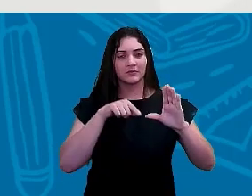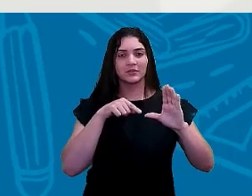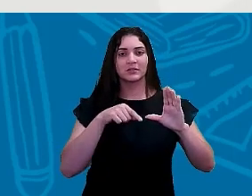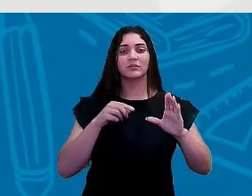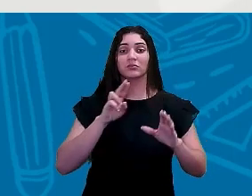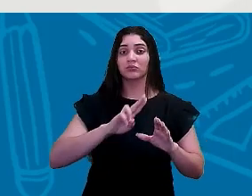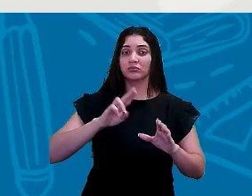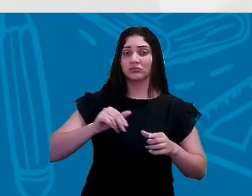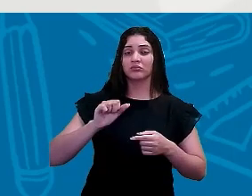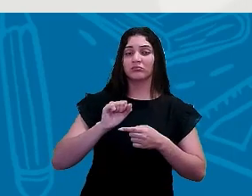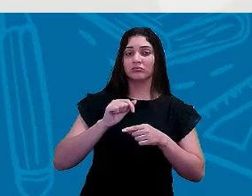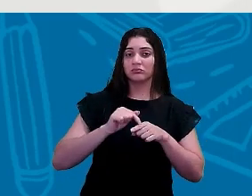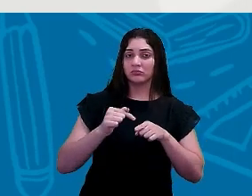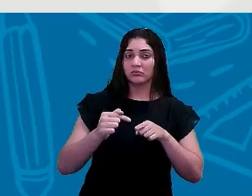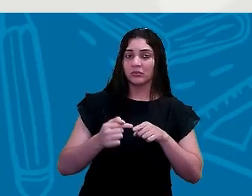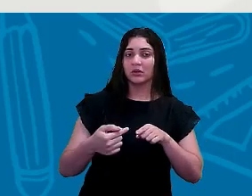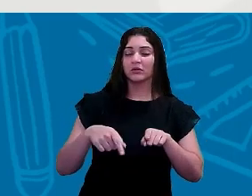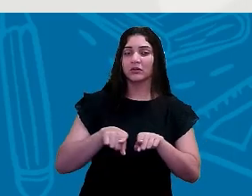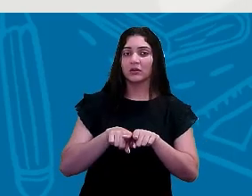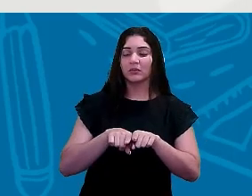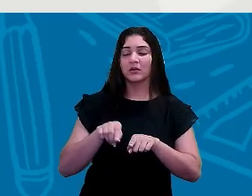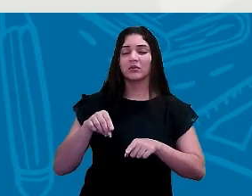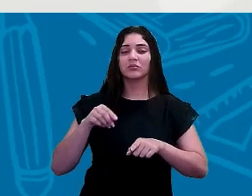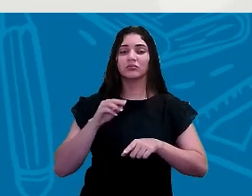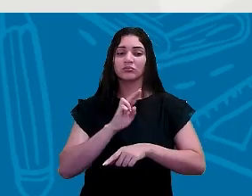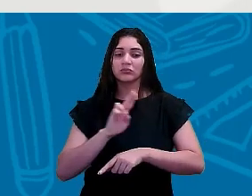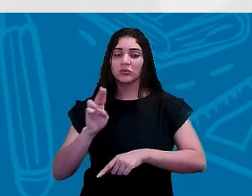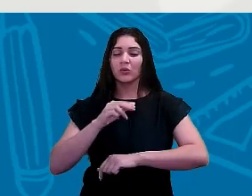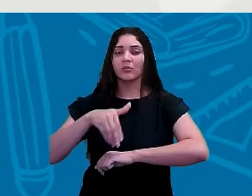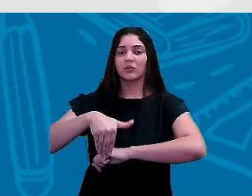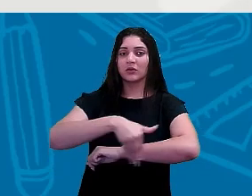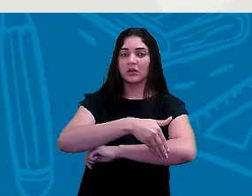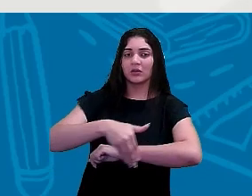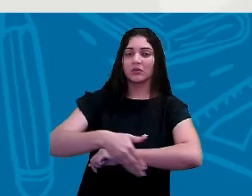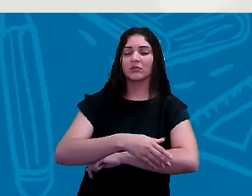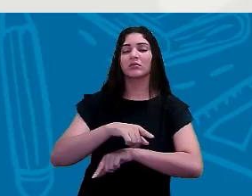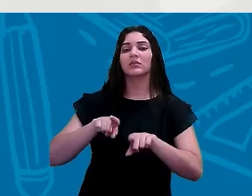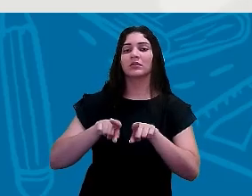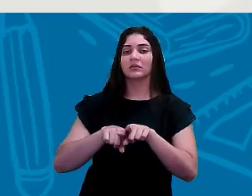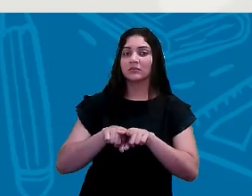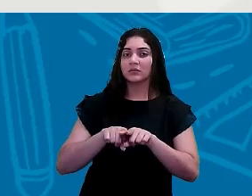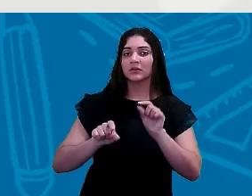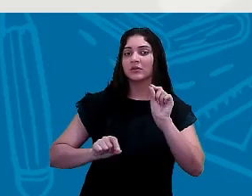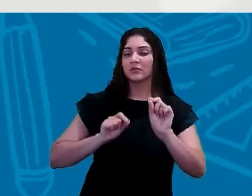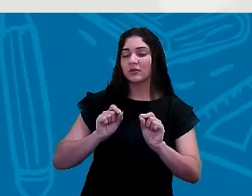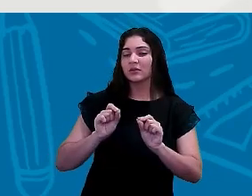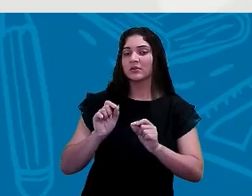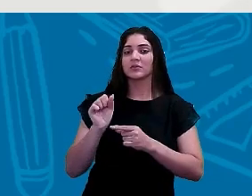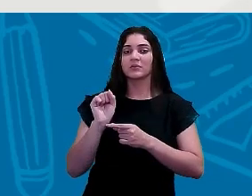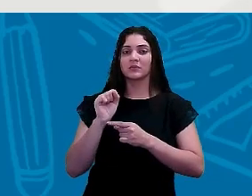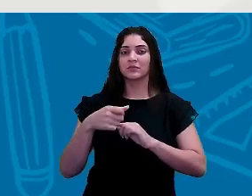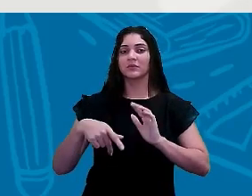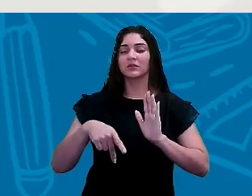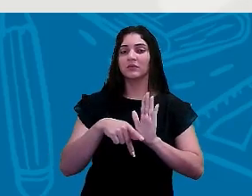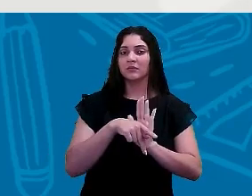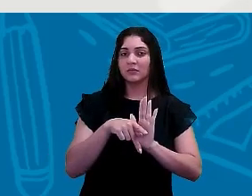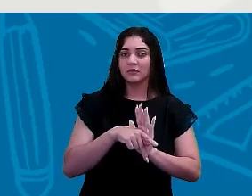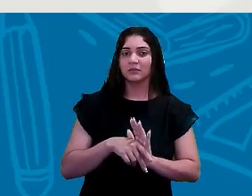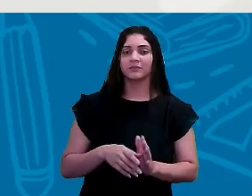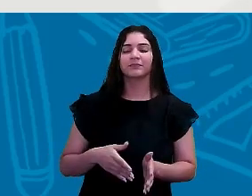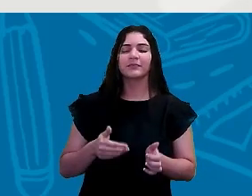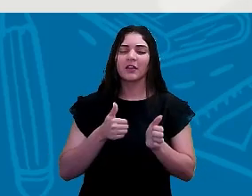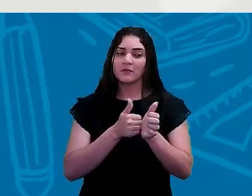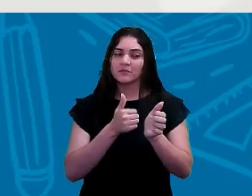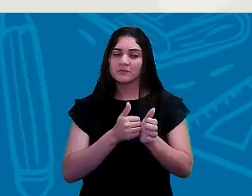desses bairros, tá? E nome das ruas também, que chamamos de substantivos próprios. Então, vamos seguir